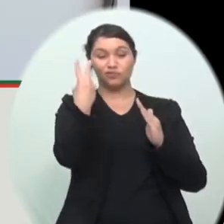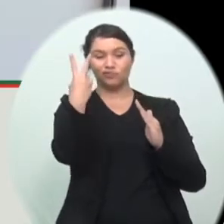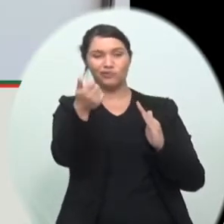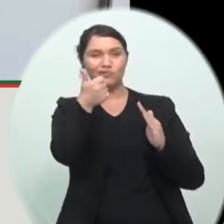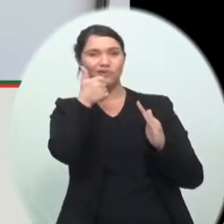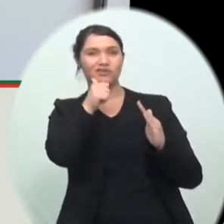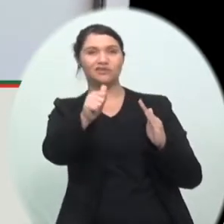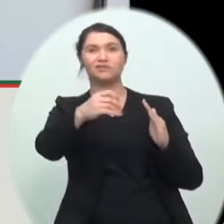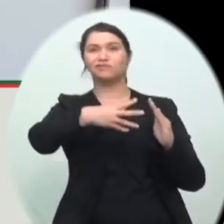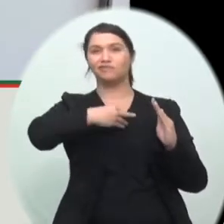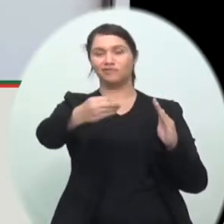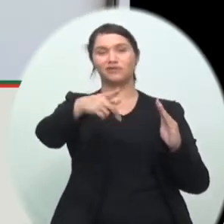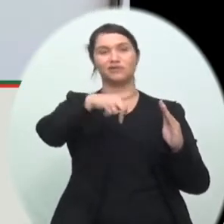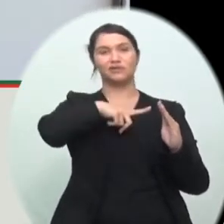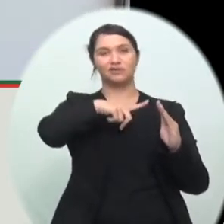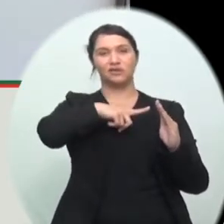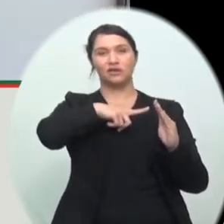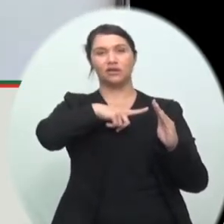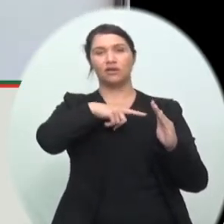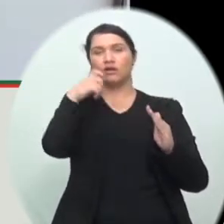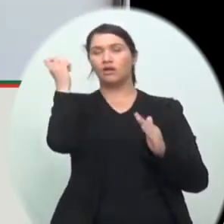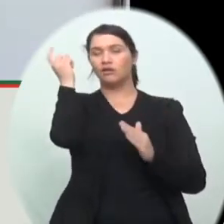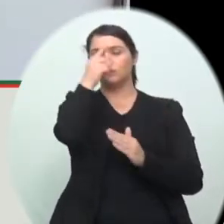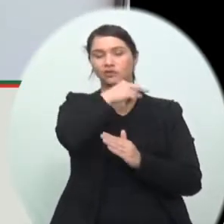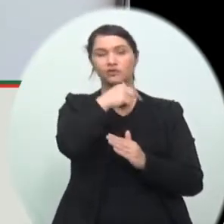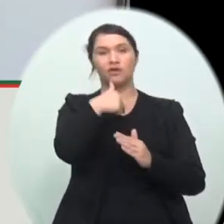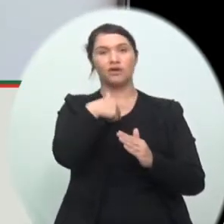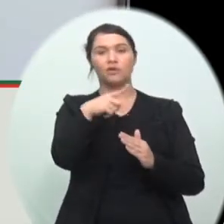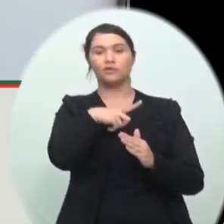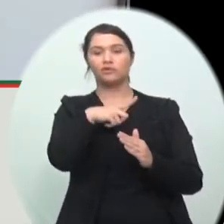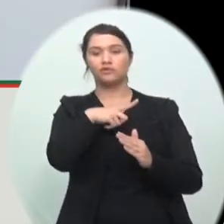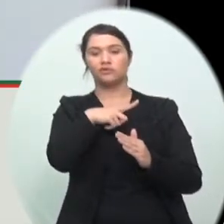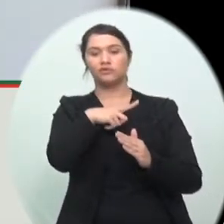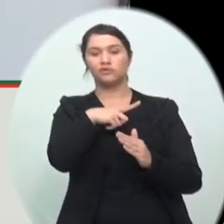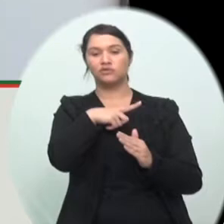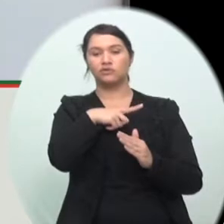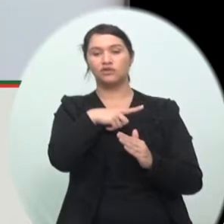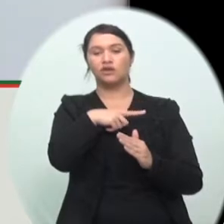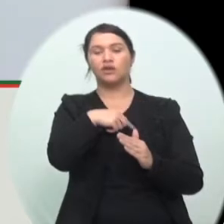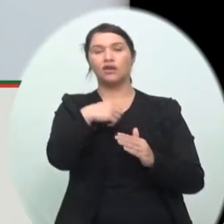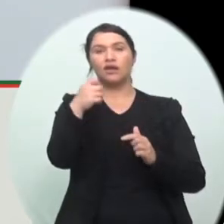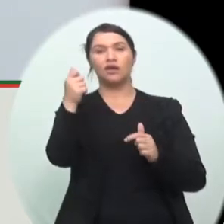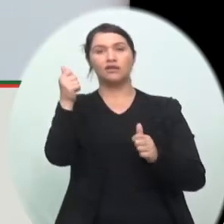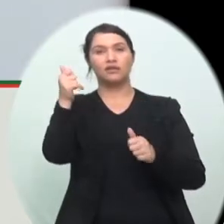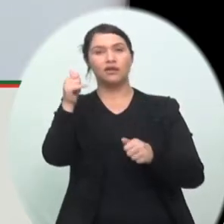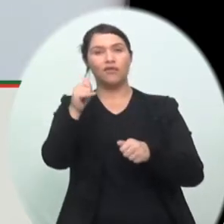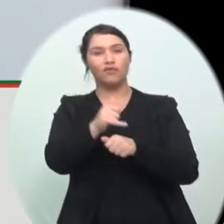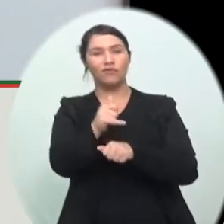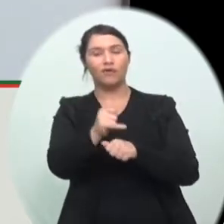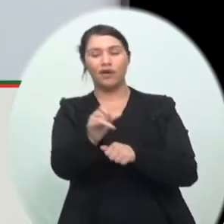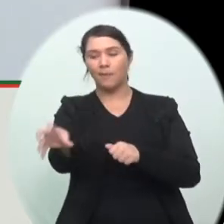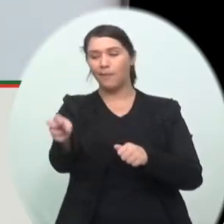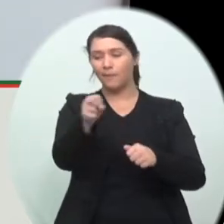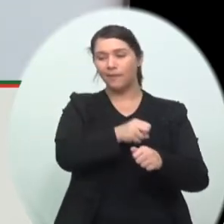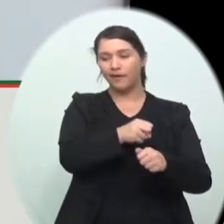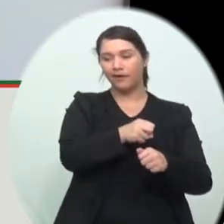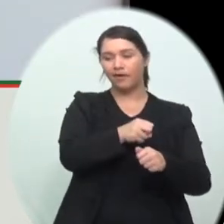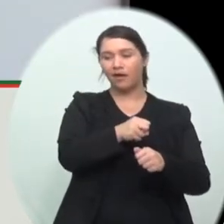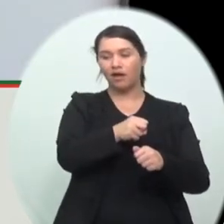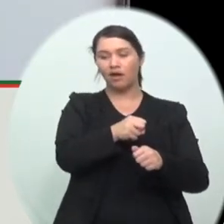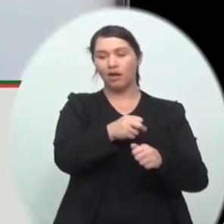e a luta era grande. Eu tinha que ficar catando latinha para poder sustentar a minha família. E quando eu vim para